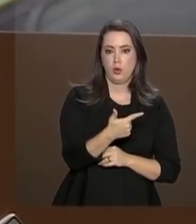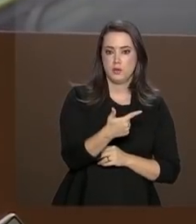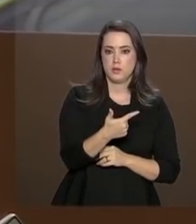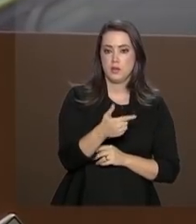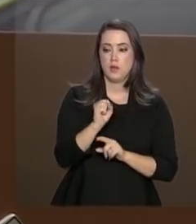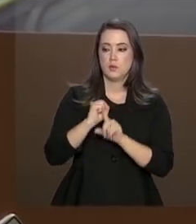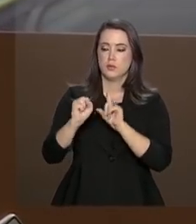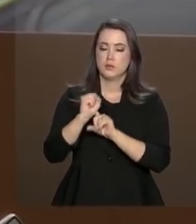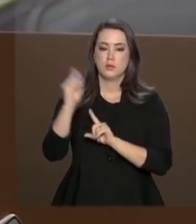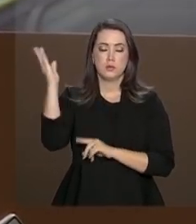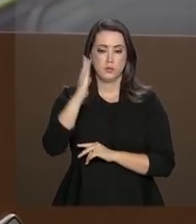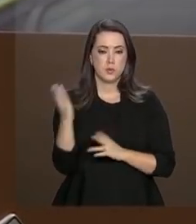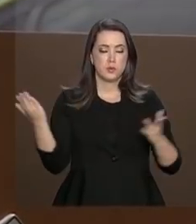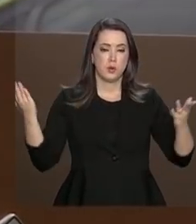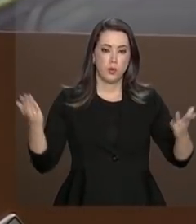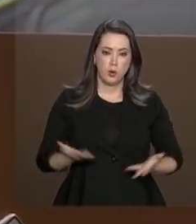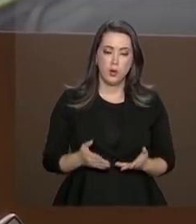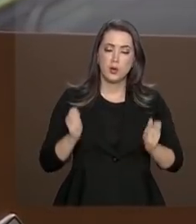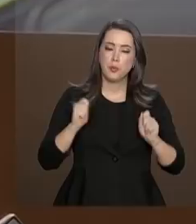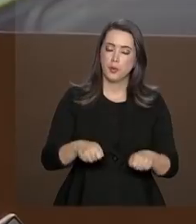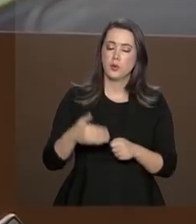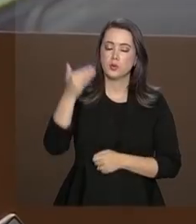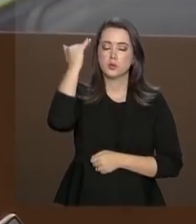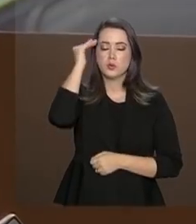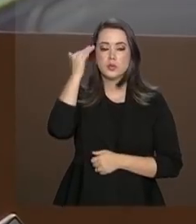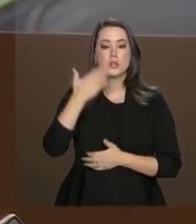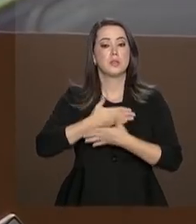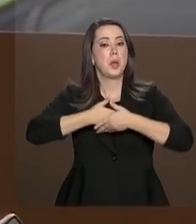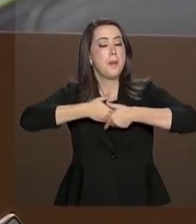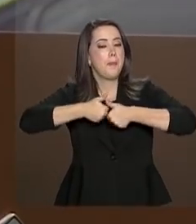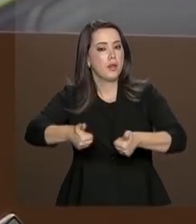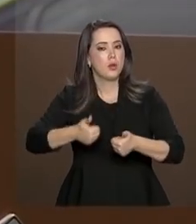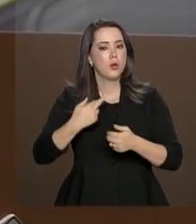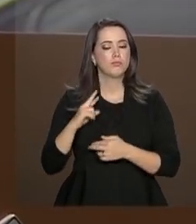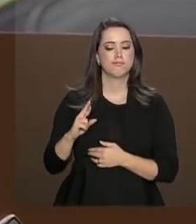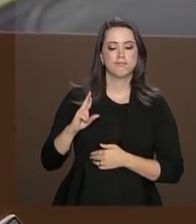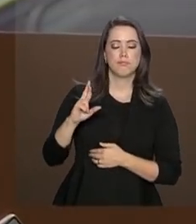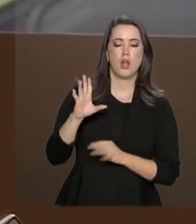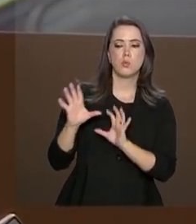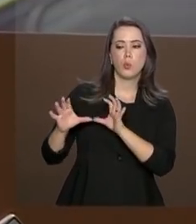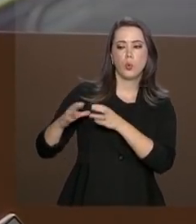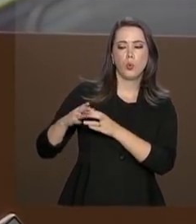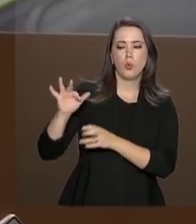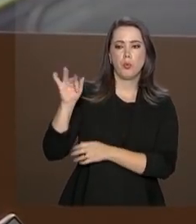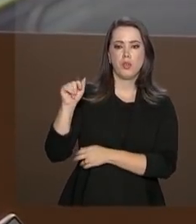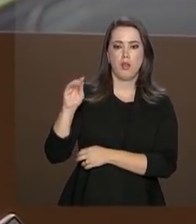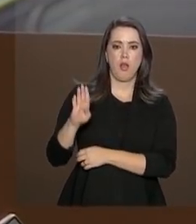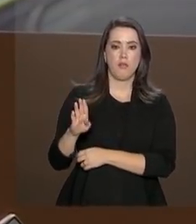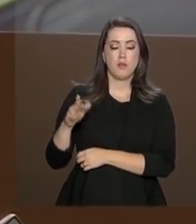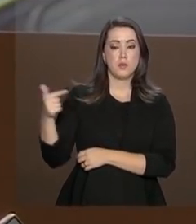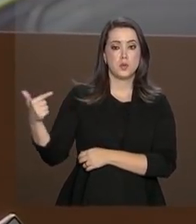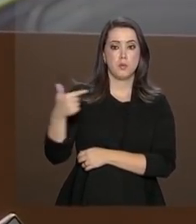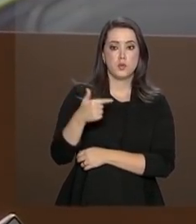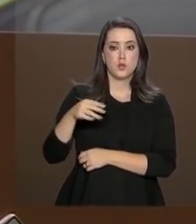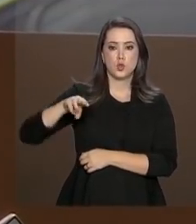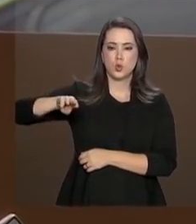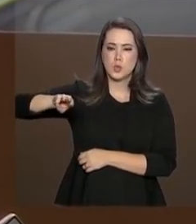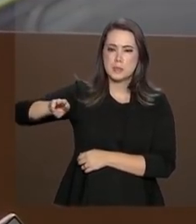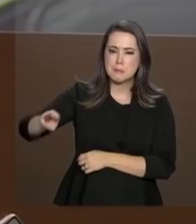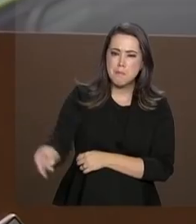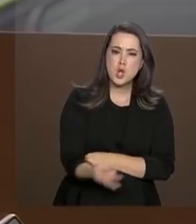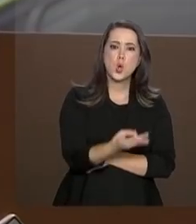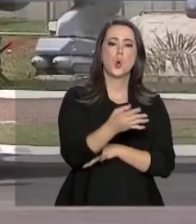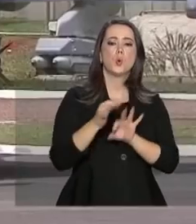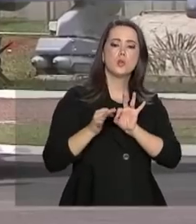sociedade brasileira agora pode compreender melhor a responsabilidade da FAB sobre os 22 milhões de de